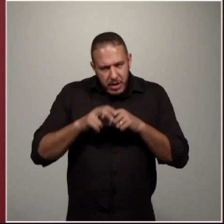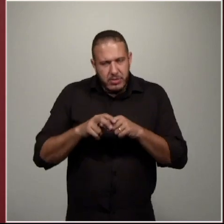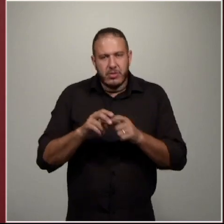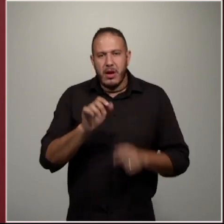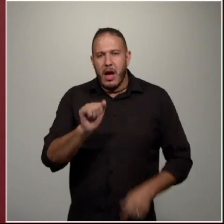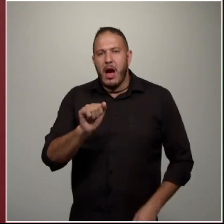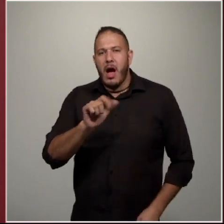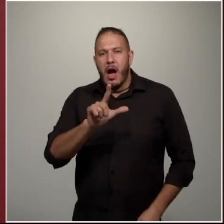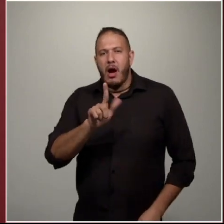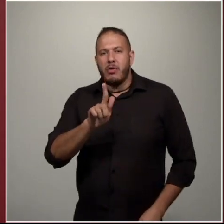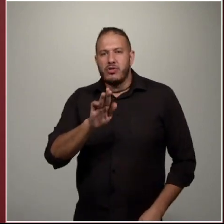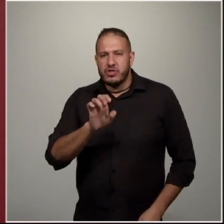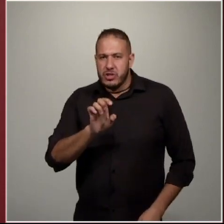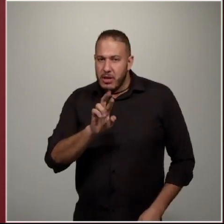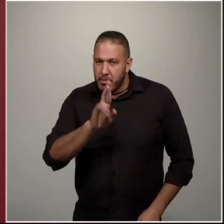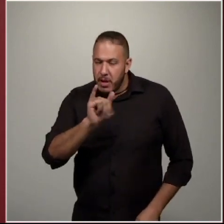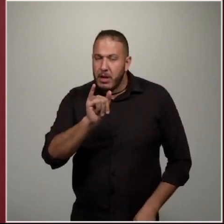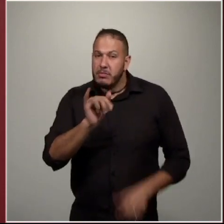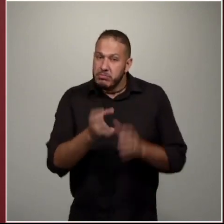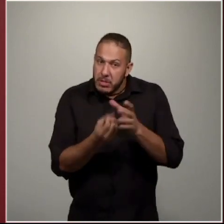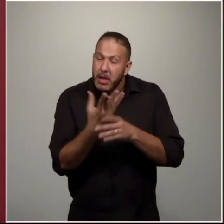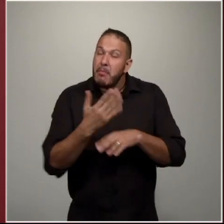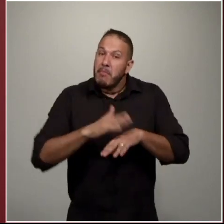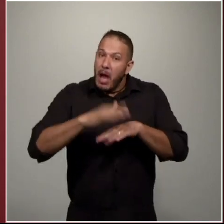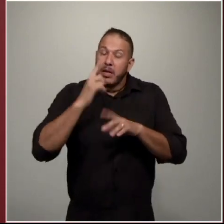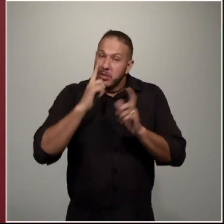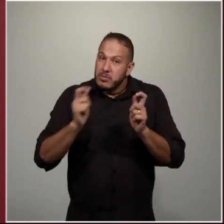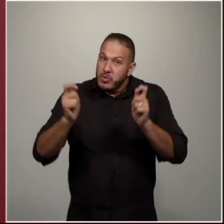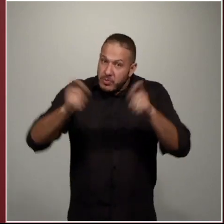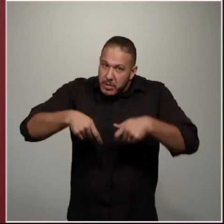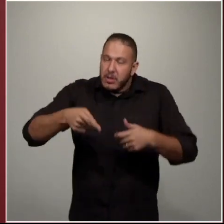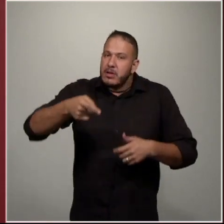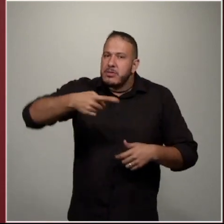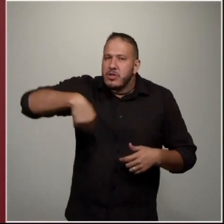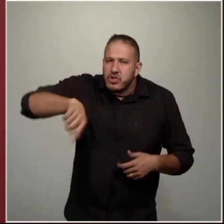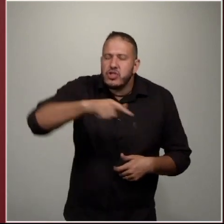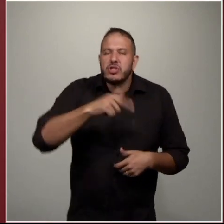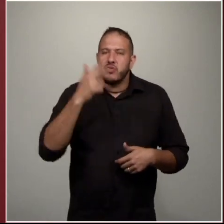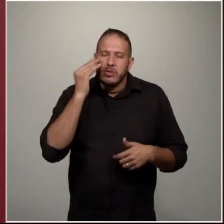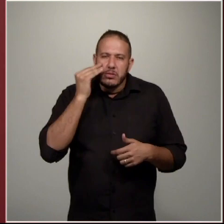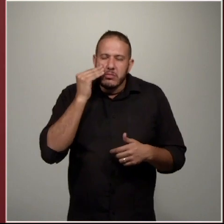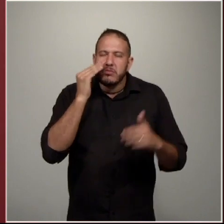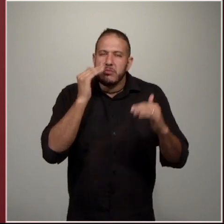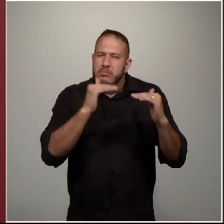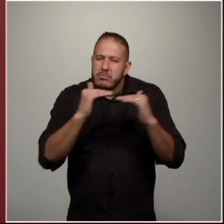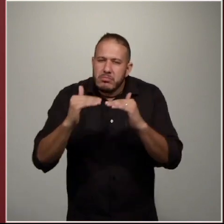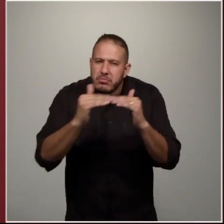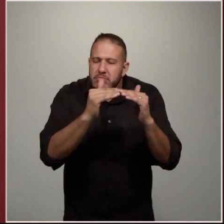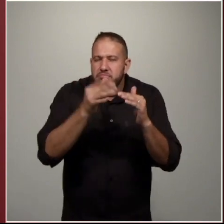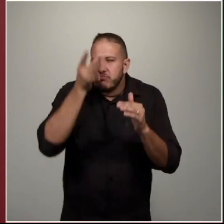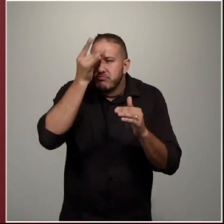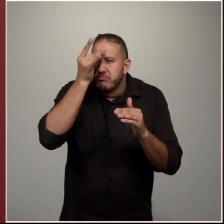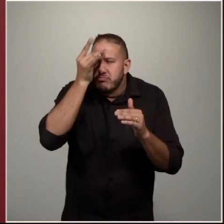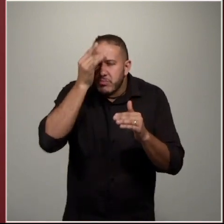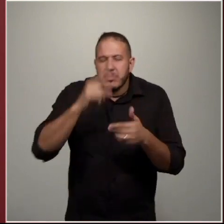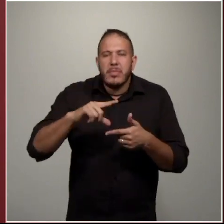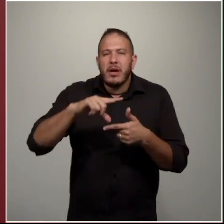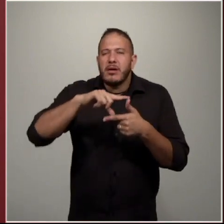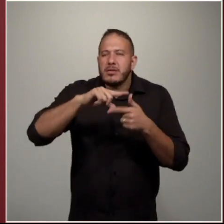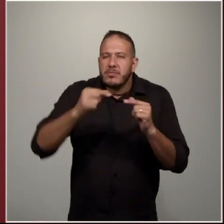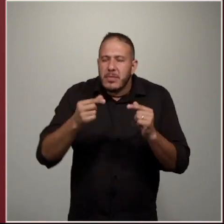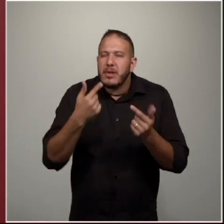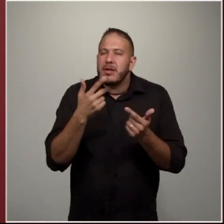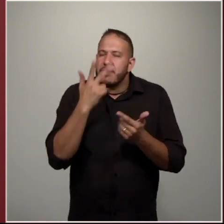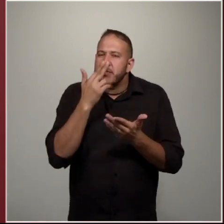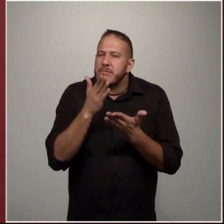possui mais possibilidades de generalização e de abstração aritmética vai ficando um pouco mais